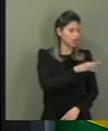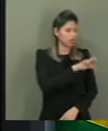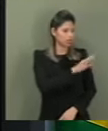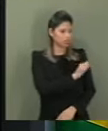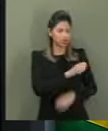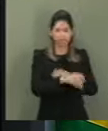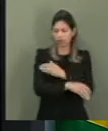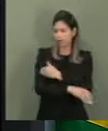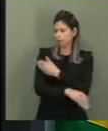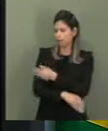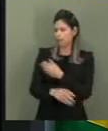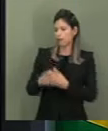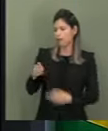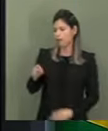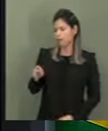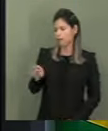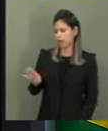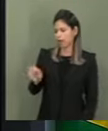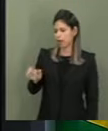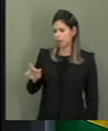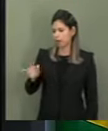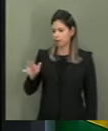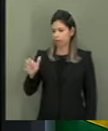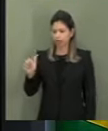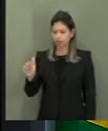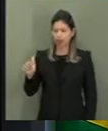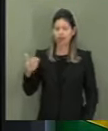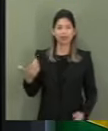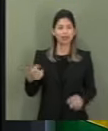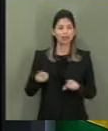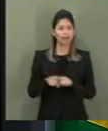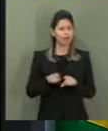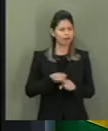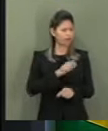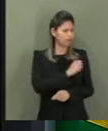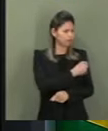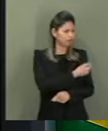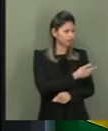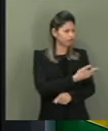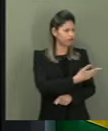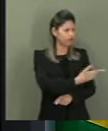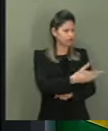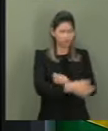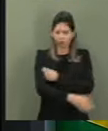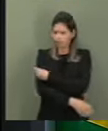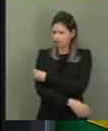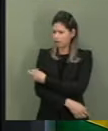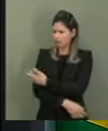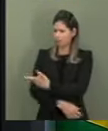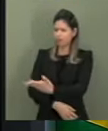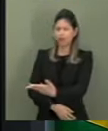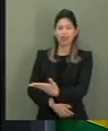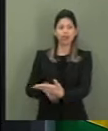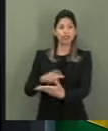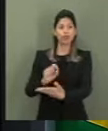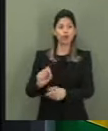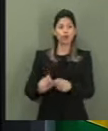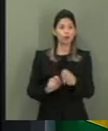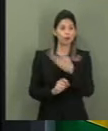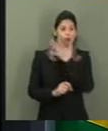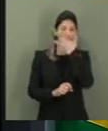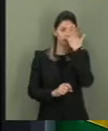tantos outros. Esta lista inclui também os heróis da Batalha de